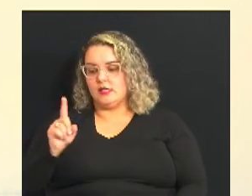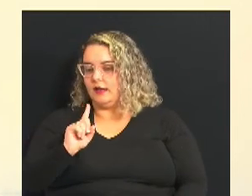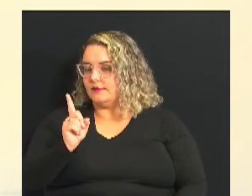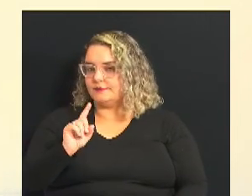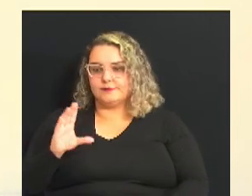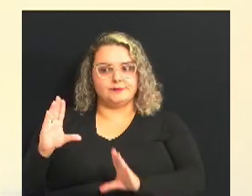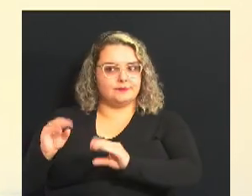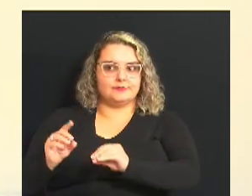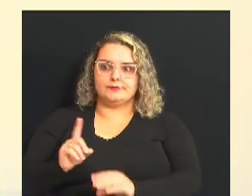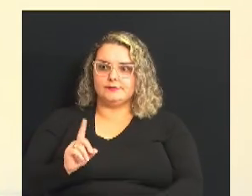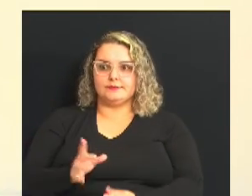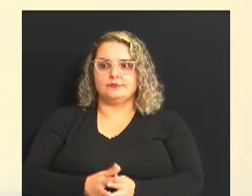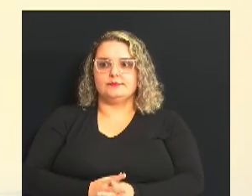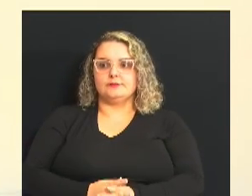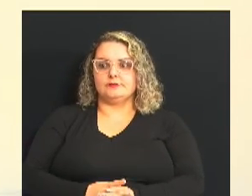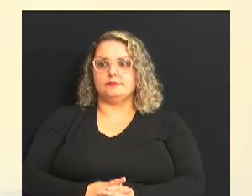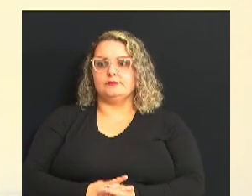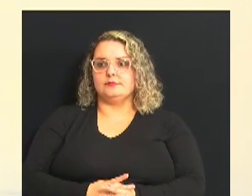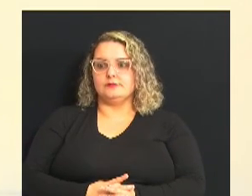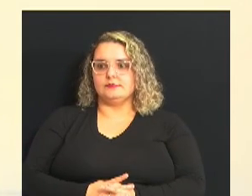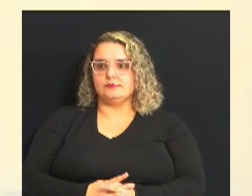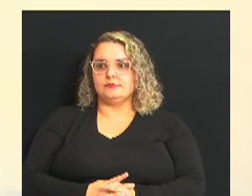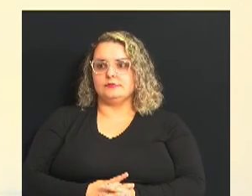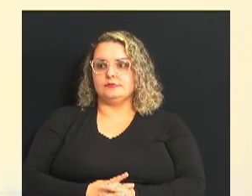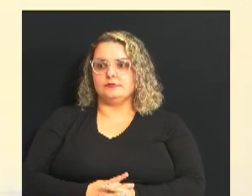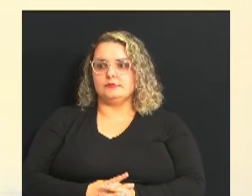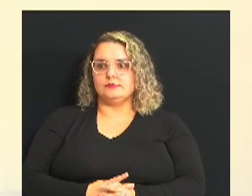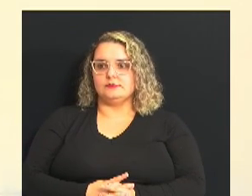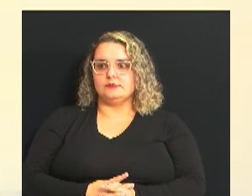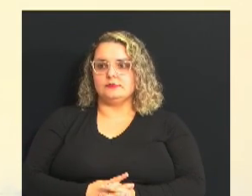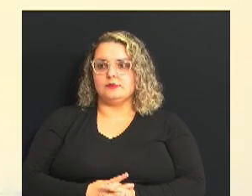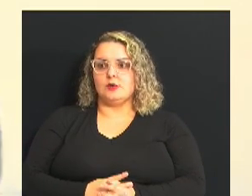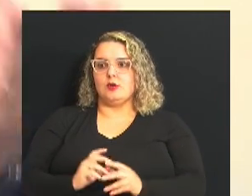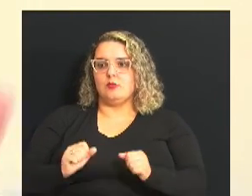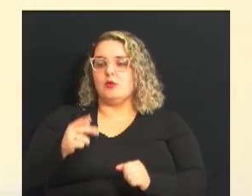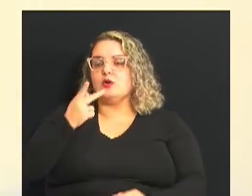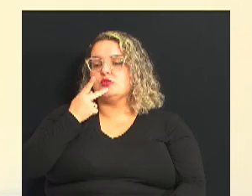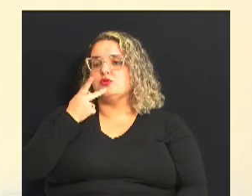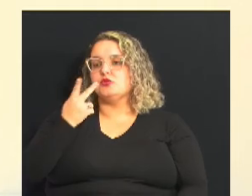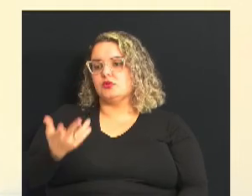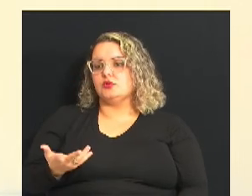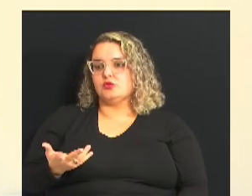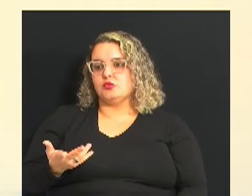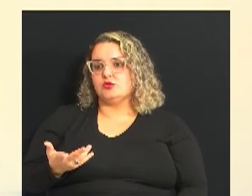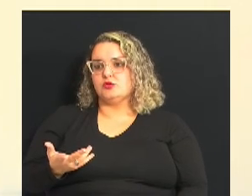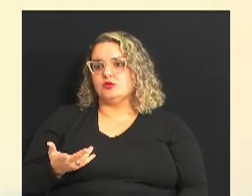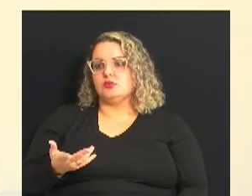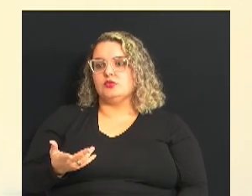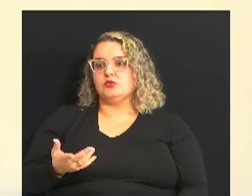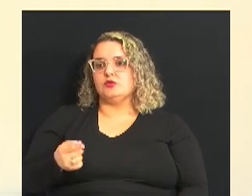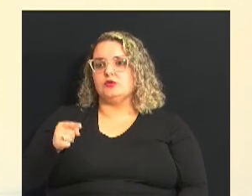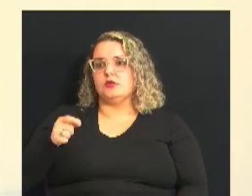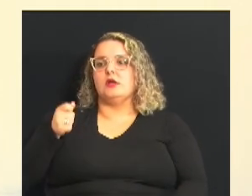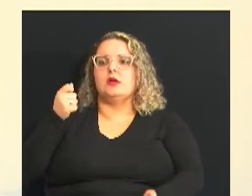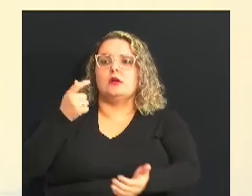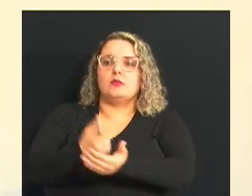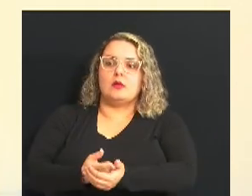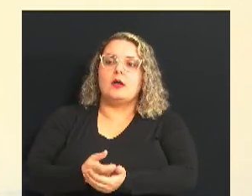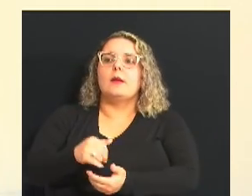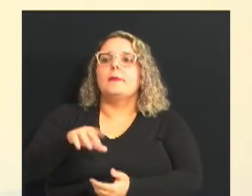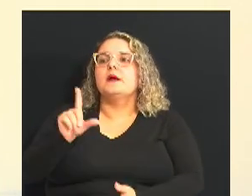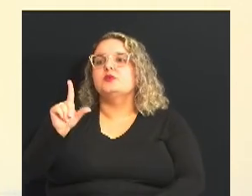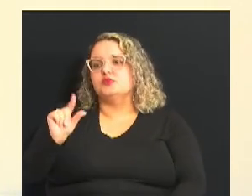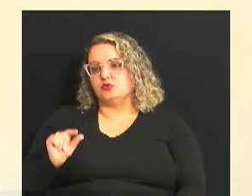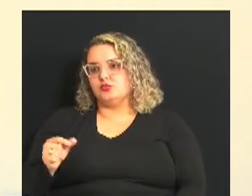é nosso... Eu posso dizer que a aquisição dele é mais barata do que os equipamentos que tem ali dentro,